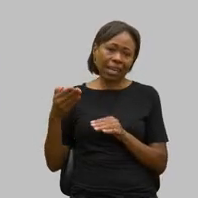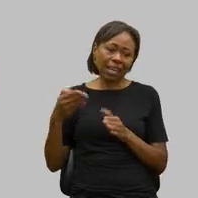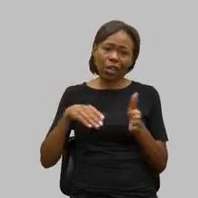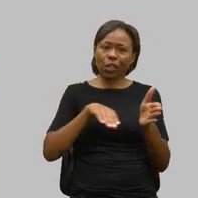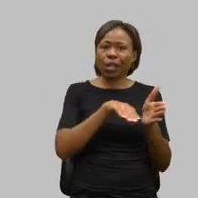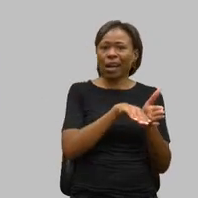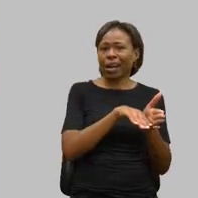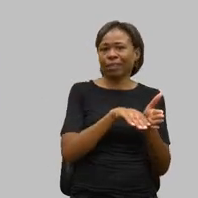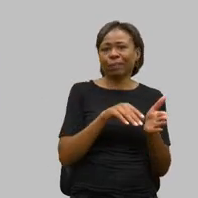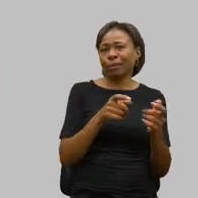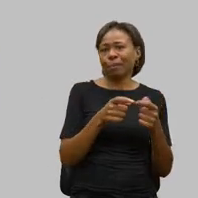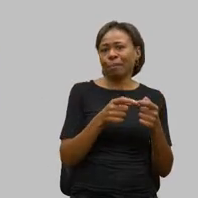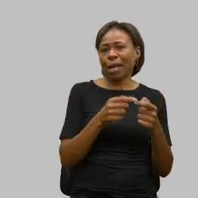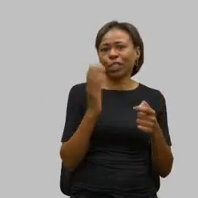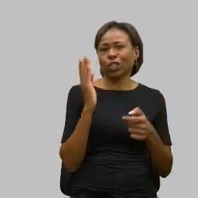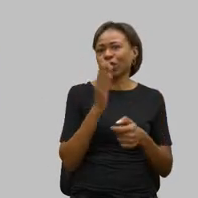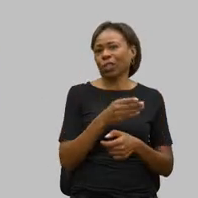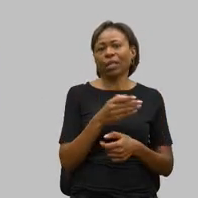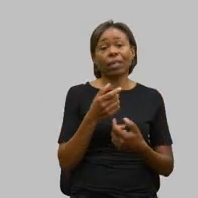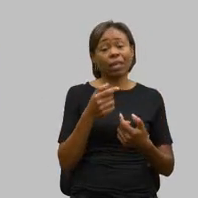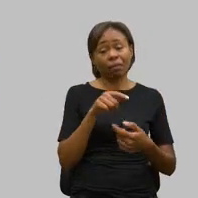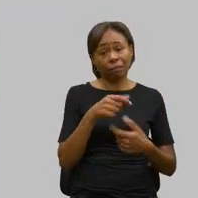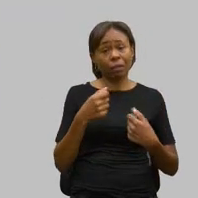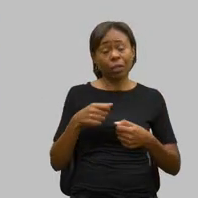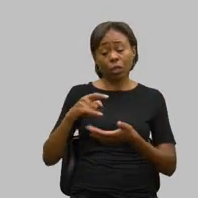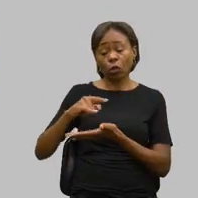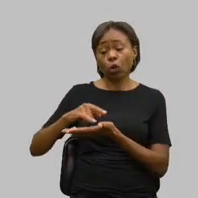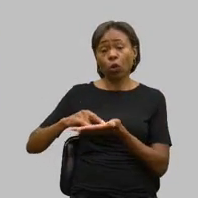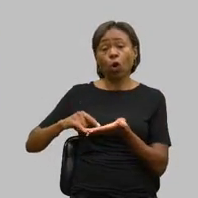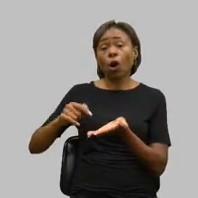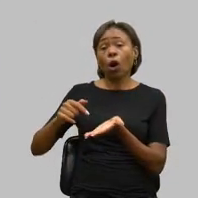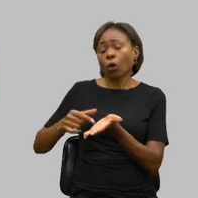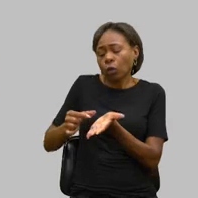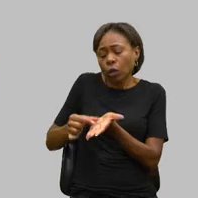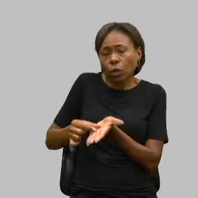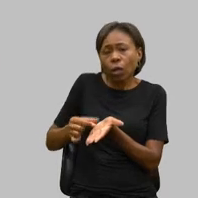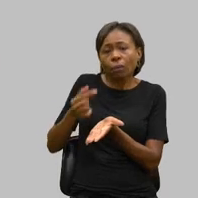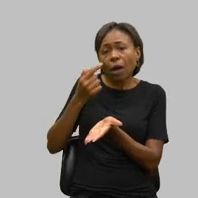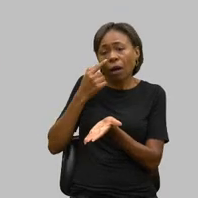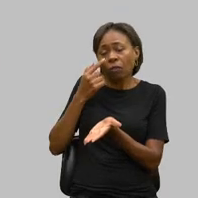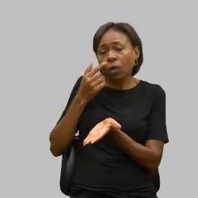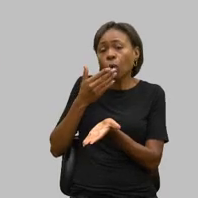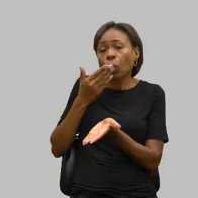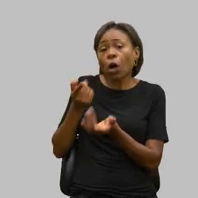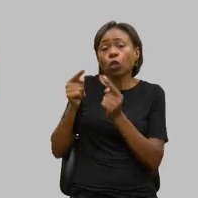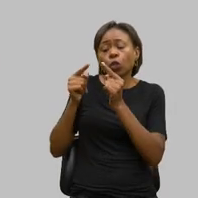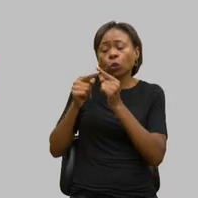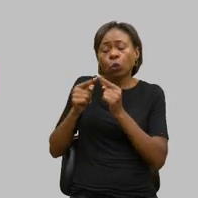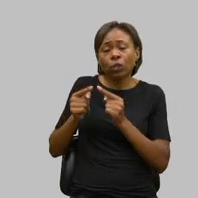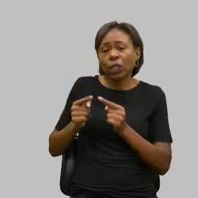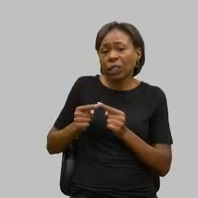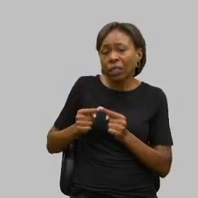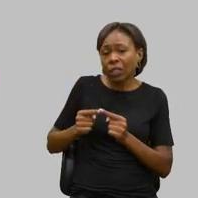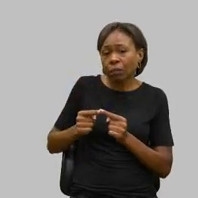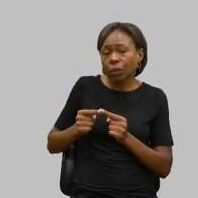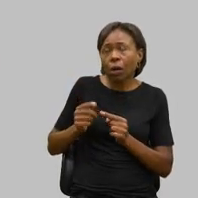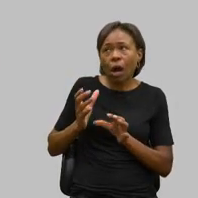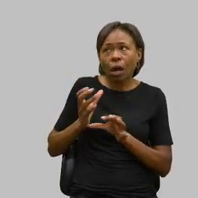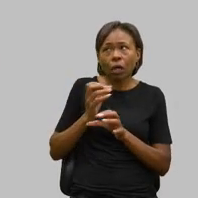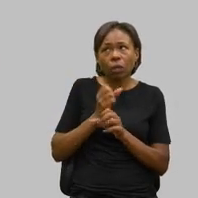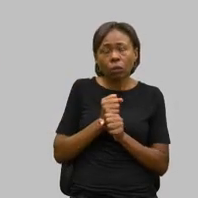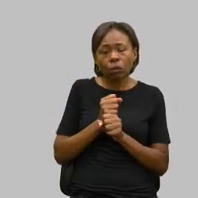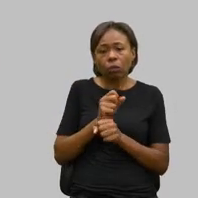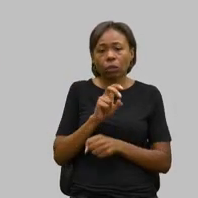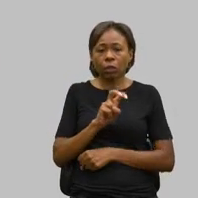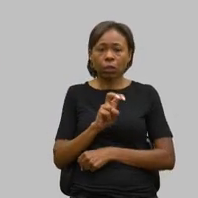imunohistoquímica para saber se é triplo negativo, receptor de estrogênio, progesterona, isso aí vai ficar em mais R$